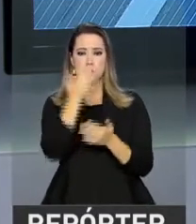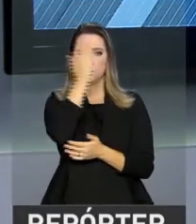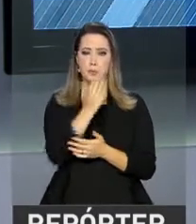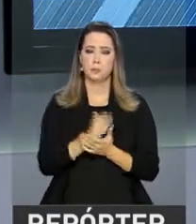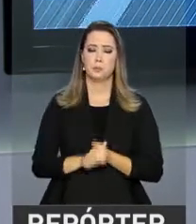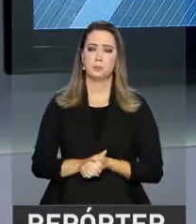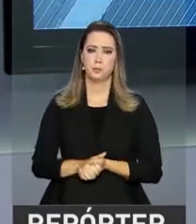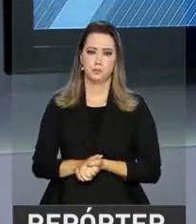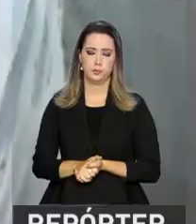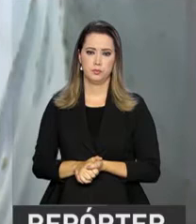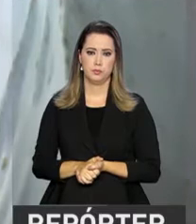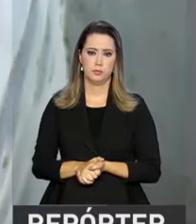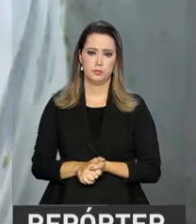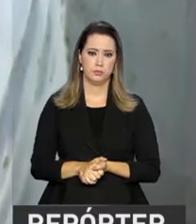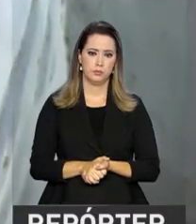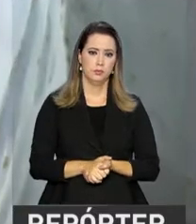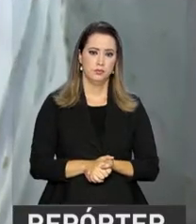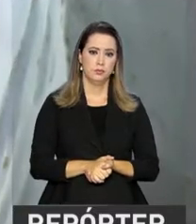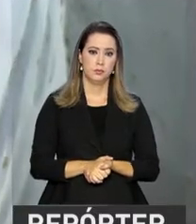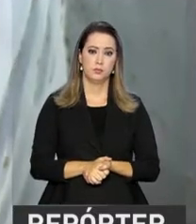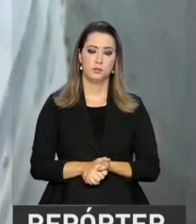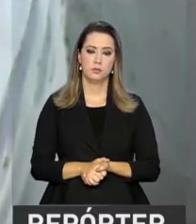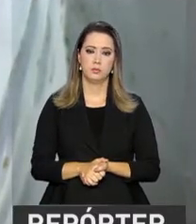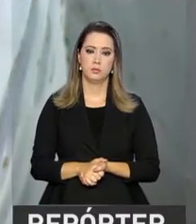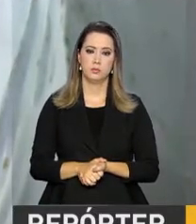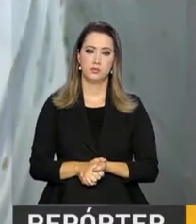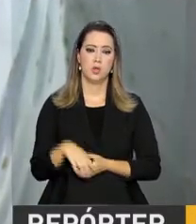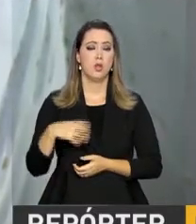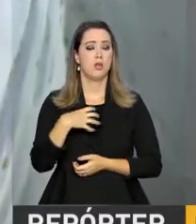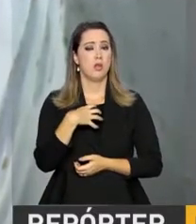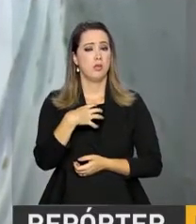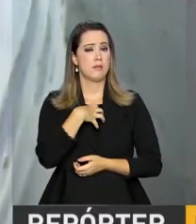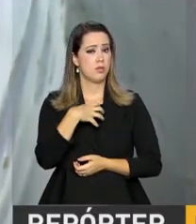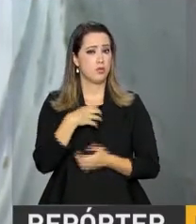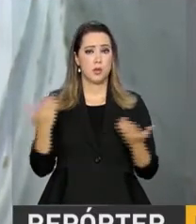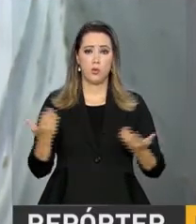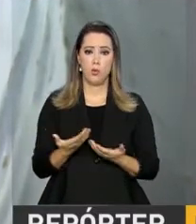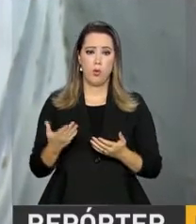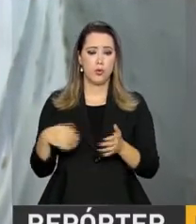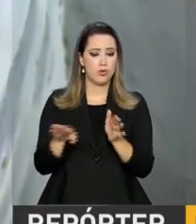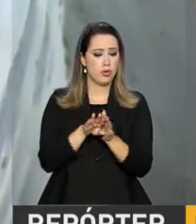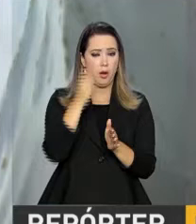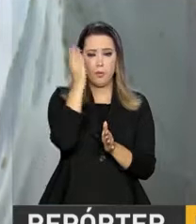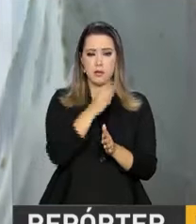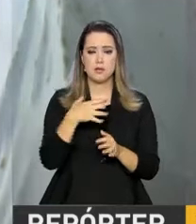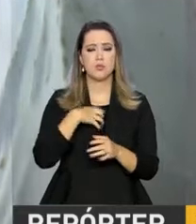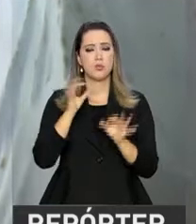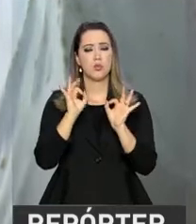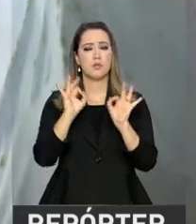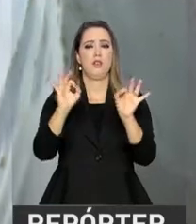brasil estamos voltando ao brasil hoje com o sentimento de dever cumprido a mensagem que o presidente